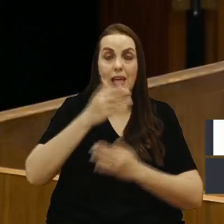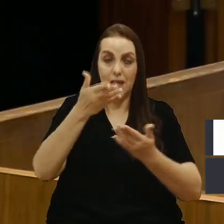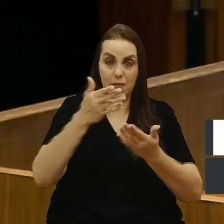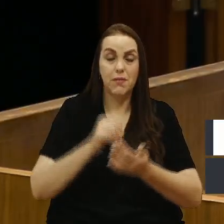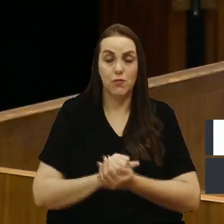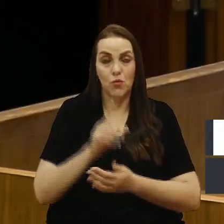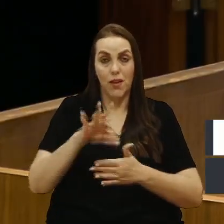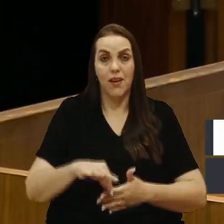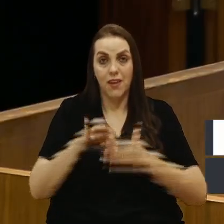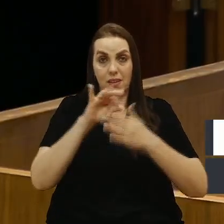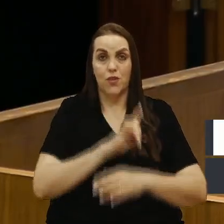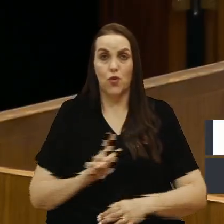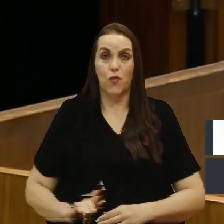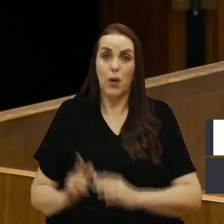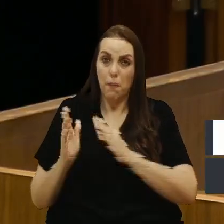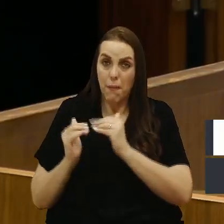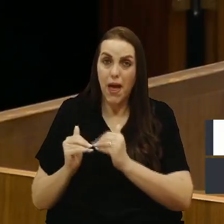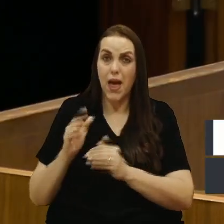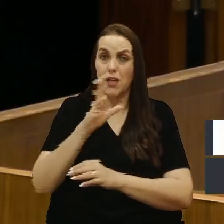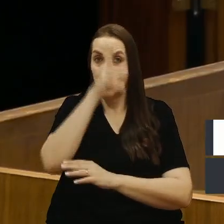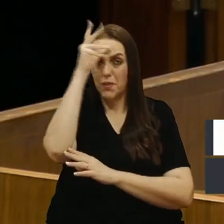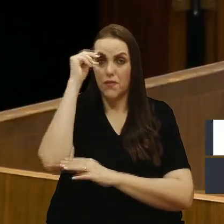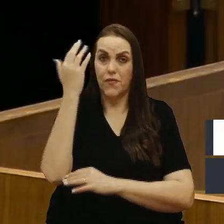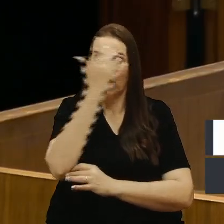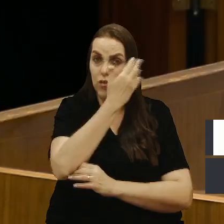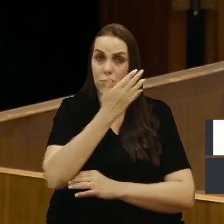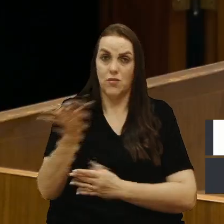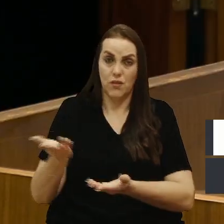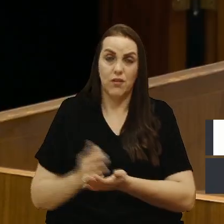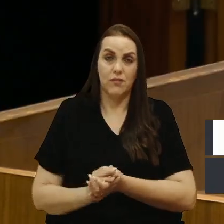para o prefeito. A gente aqui está implorando pelas pessoas lá.